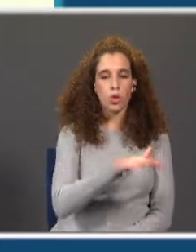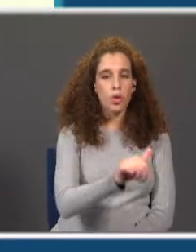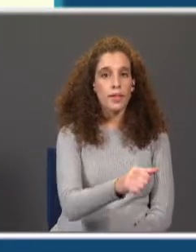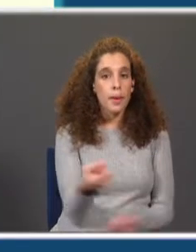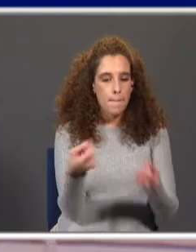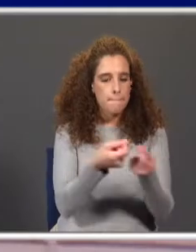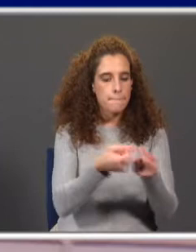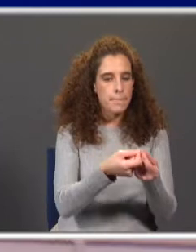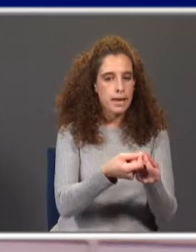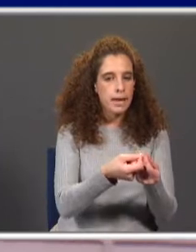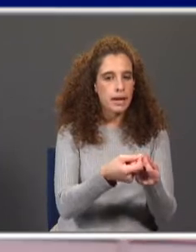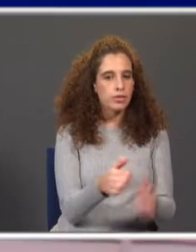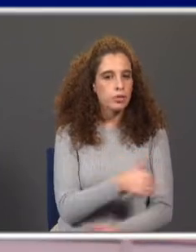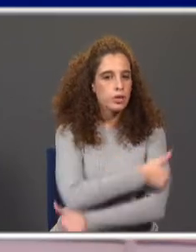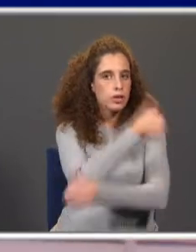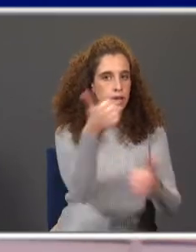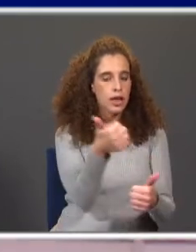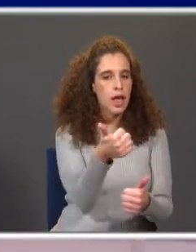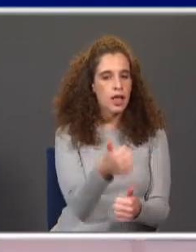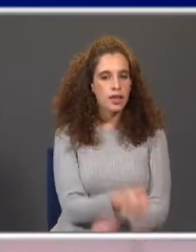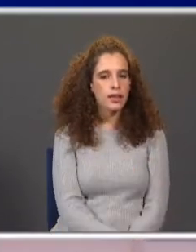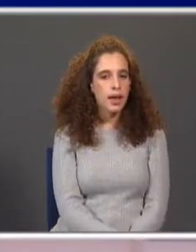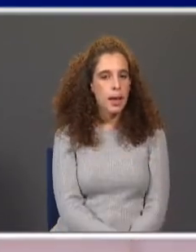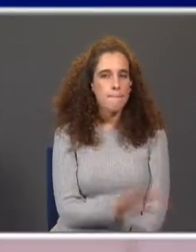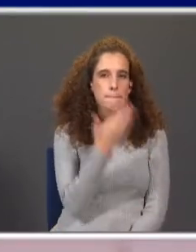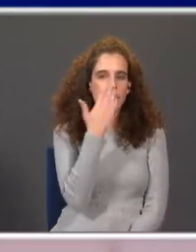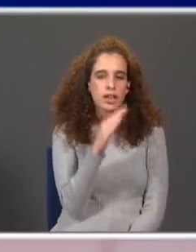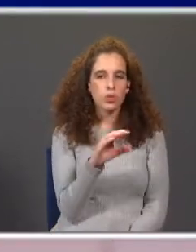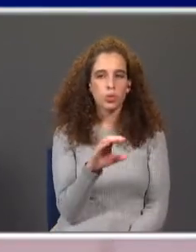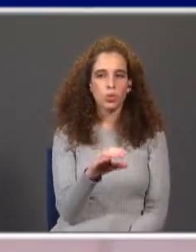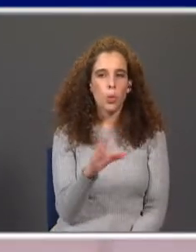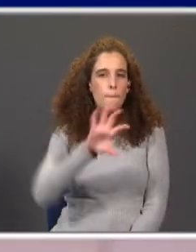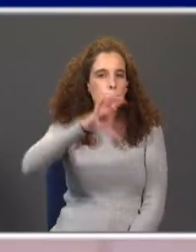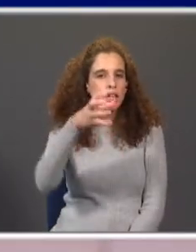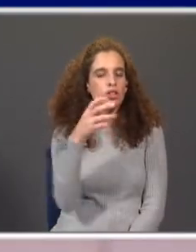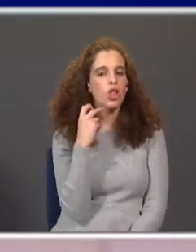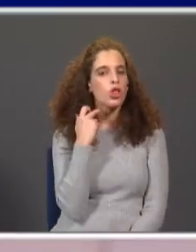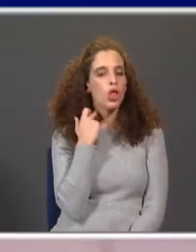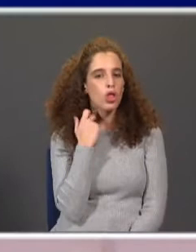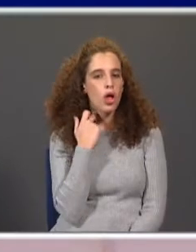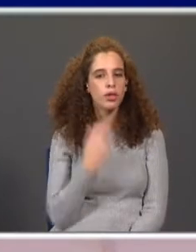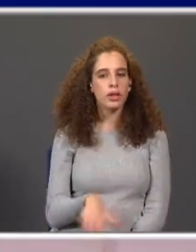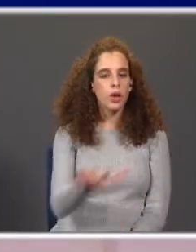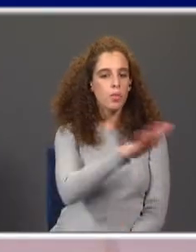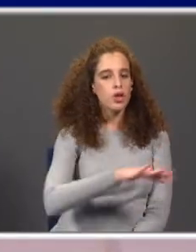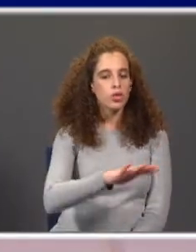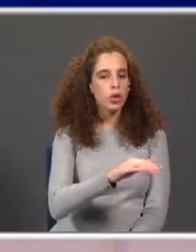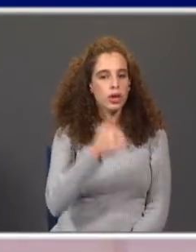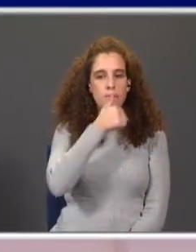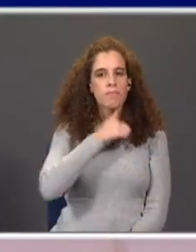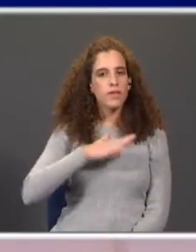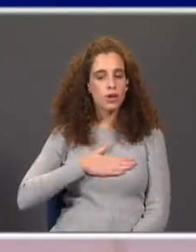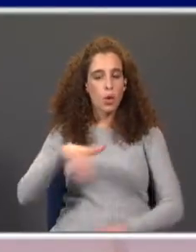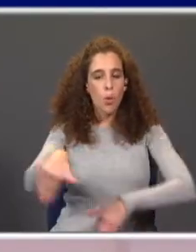da cidade, é como um pequeno país, não é? É o espaço de Benfica, uma rua que era um